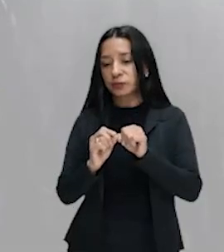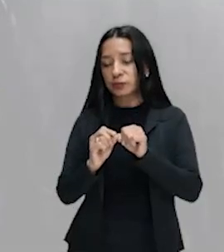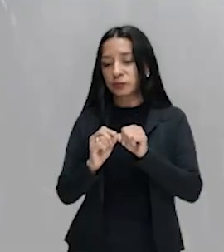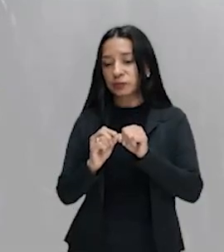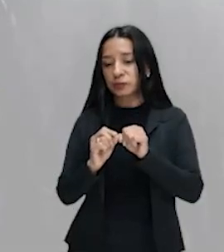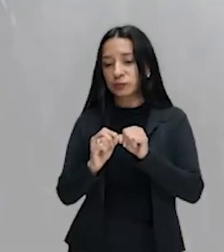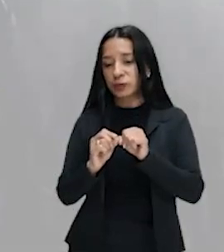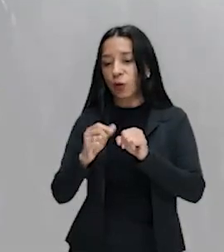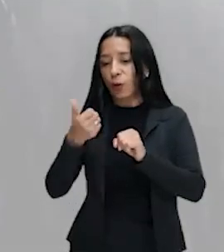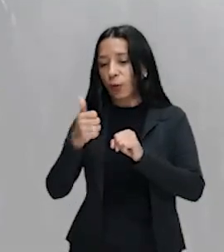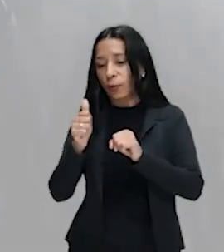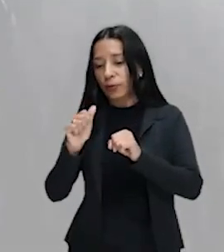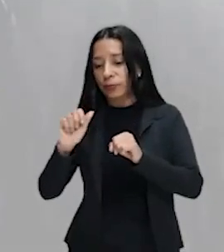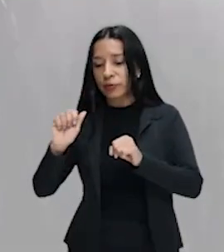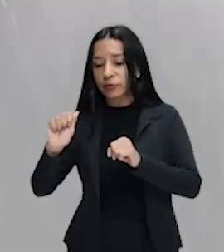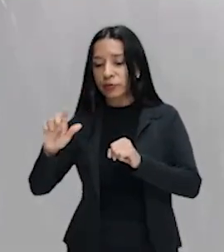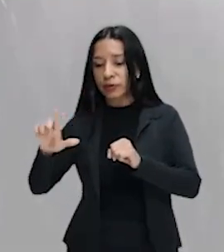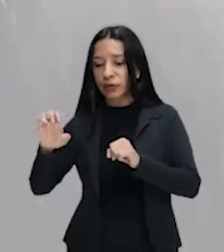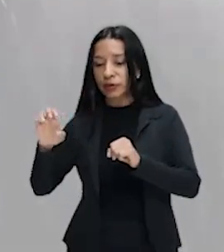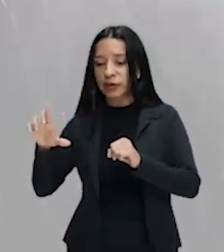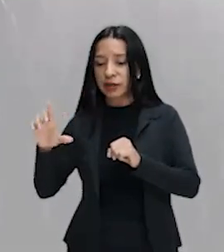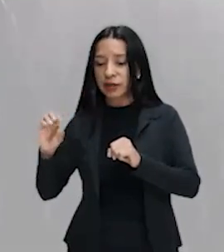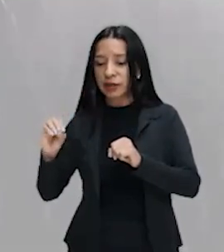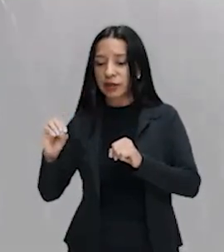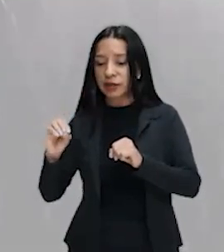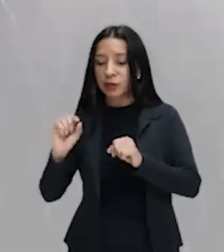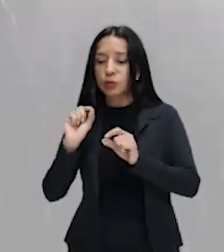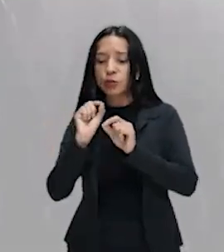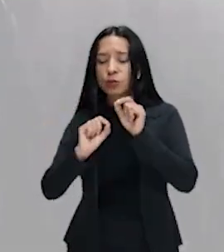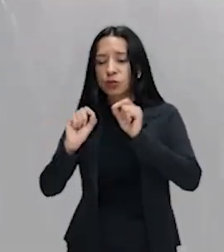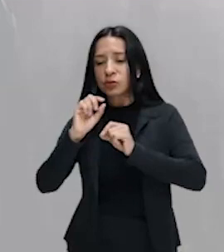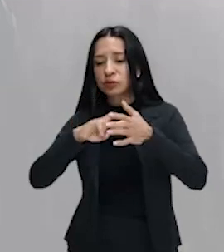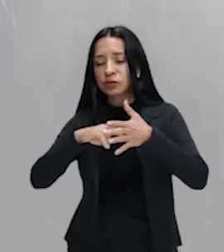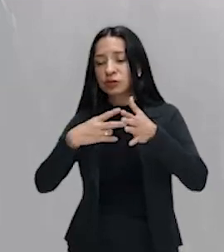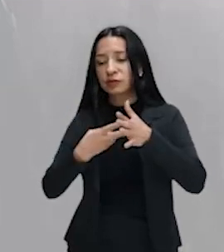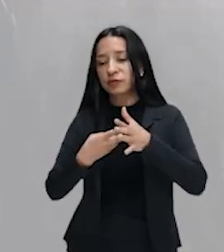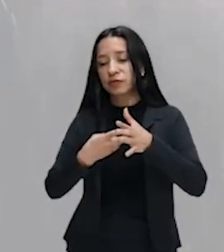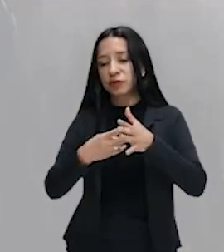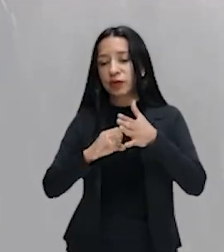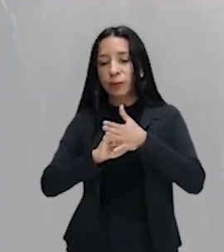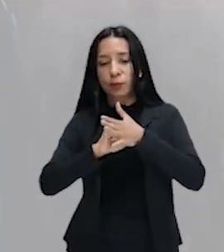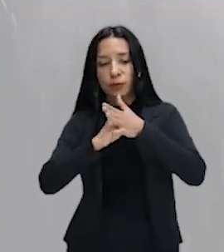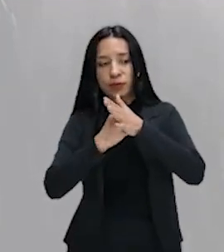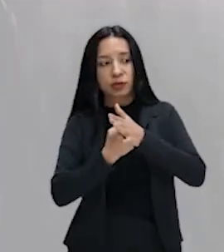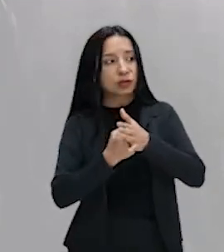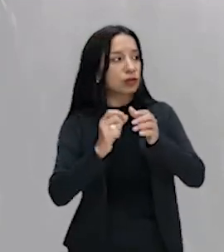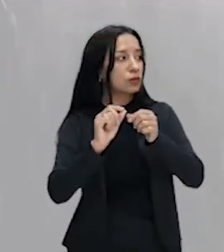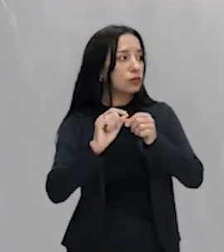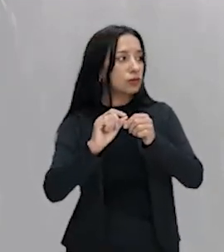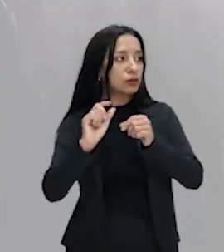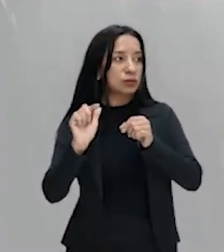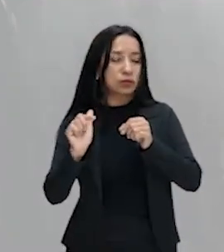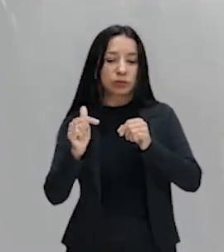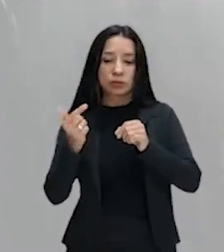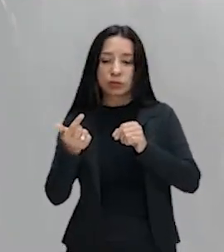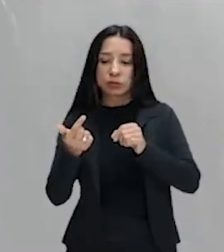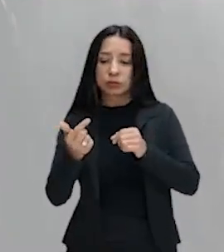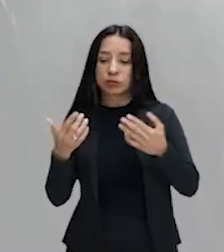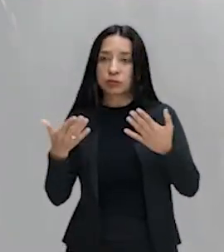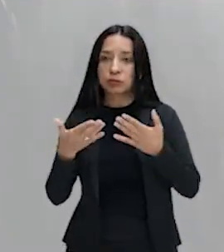primeiro alelo. O que é um alelo epistático? É um alelo que impede a ação do outro. Nesse